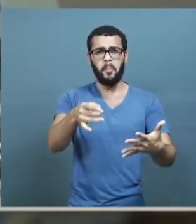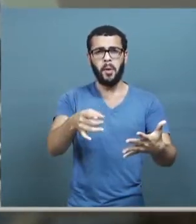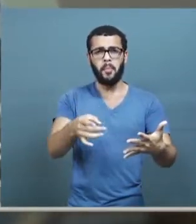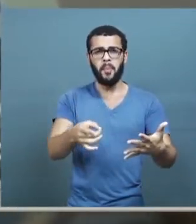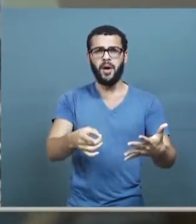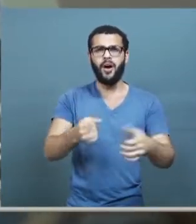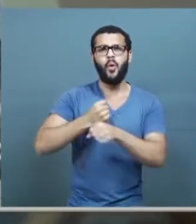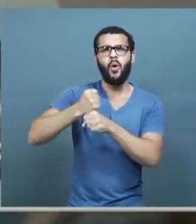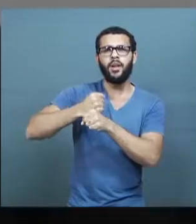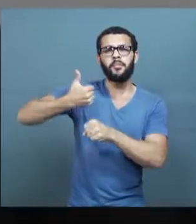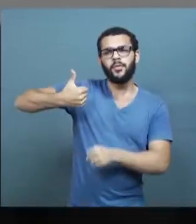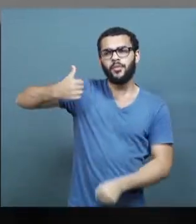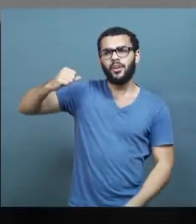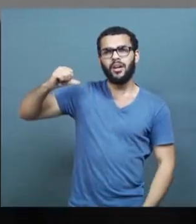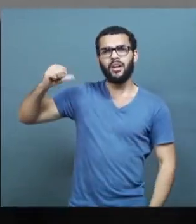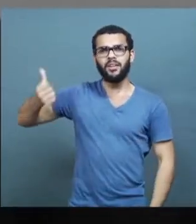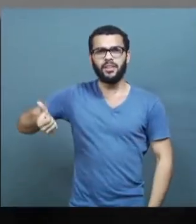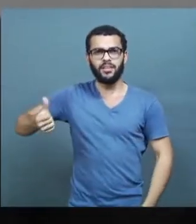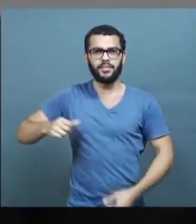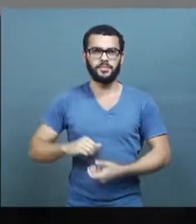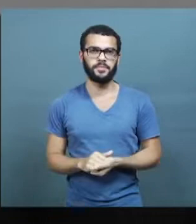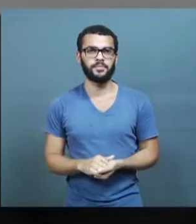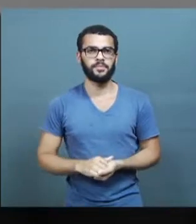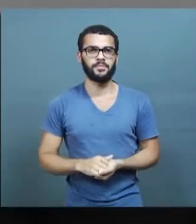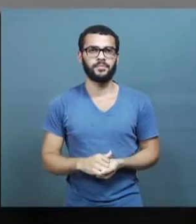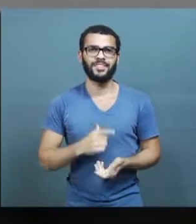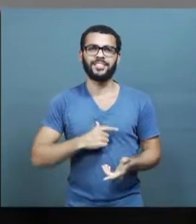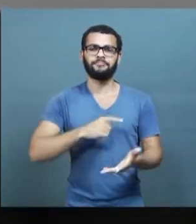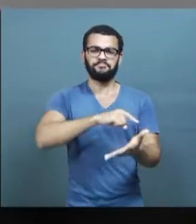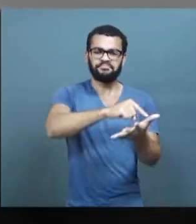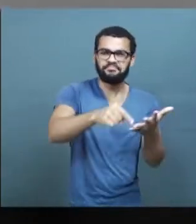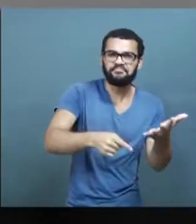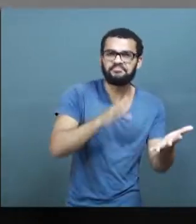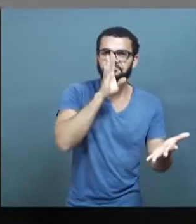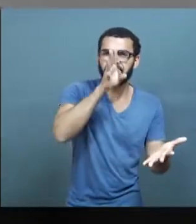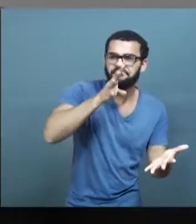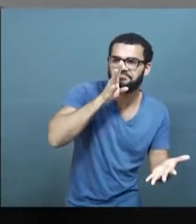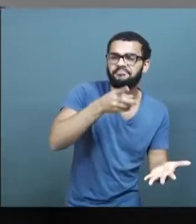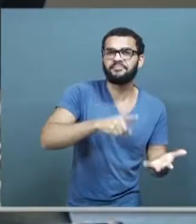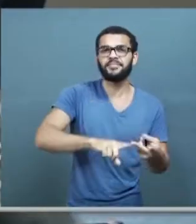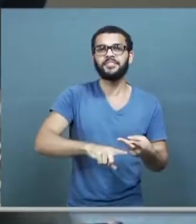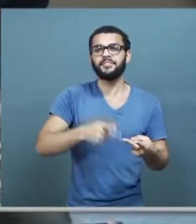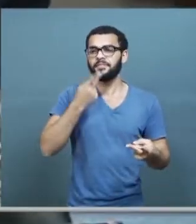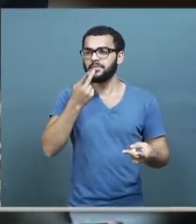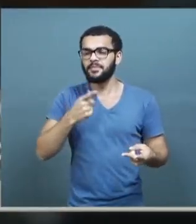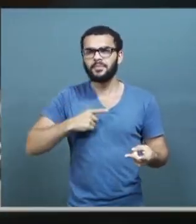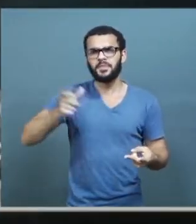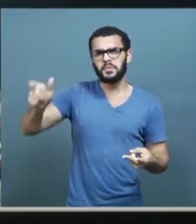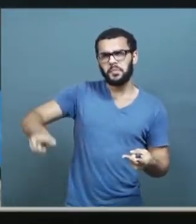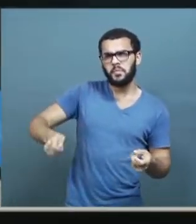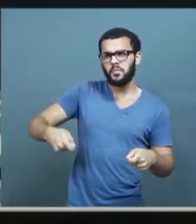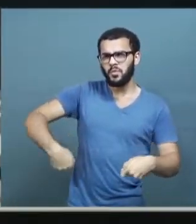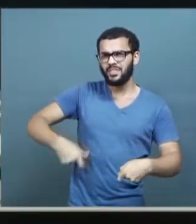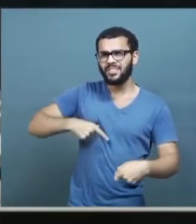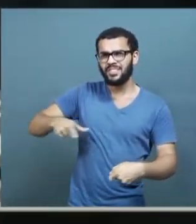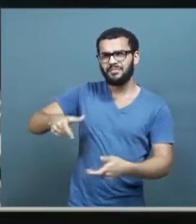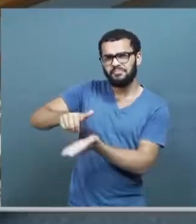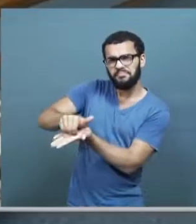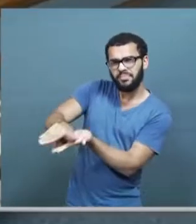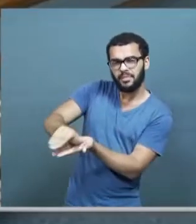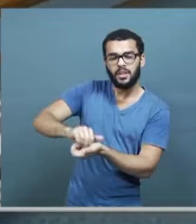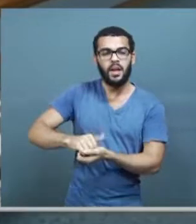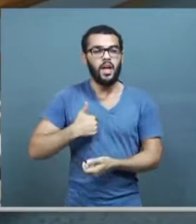de 1996. O aumento das denúncias e a possibilidade de Moro deixar o ministério. Eu não tenho nenhum apego pelo